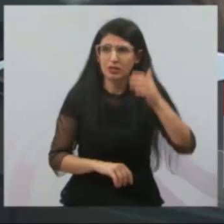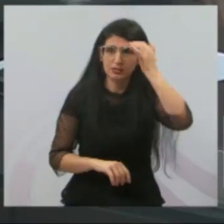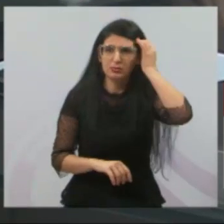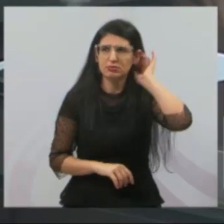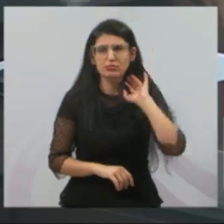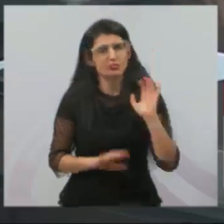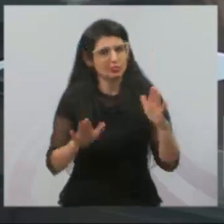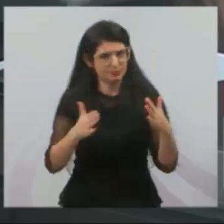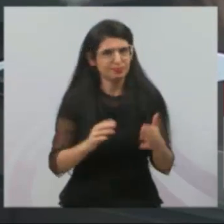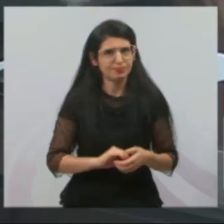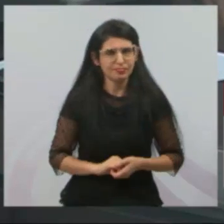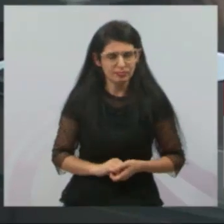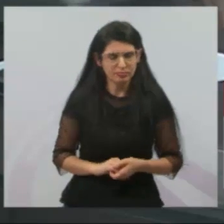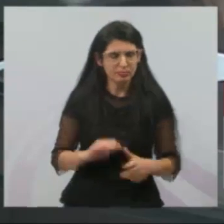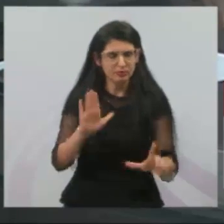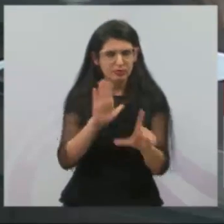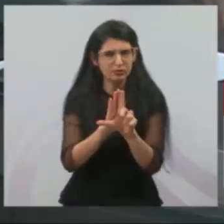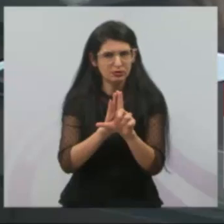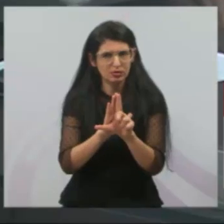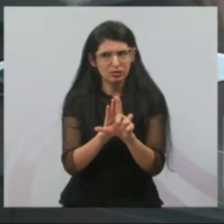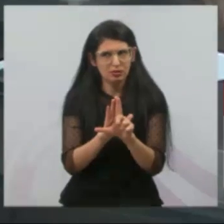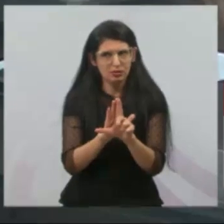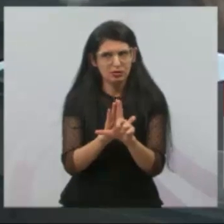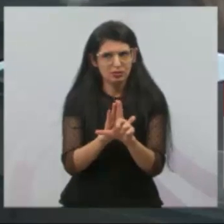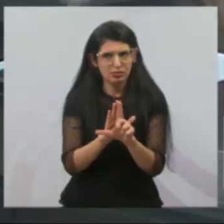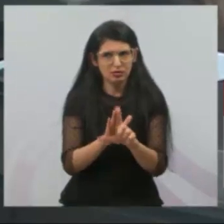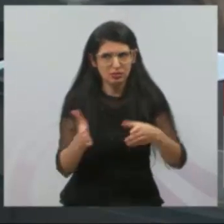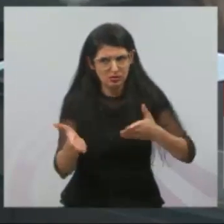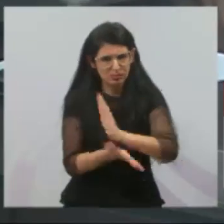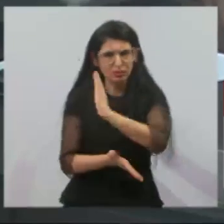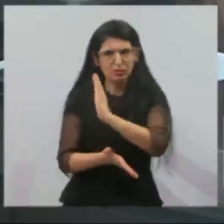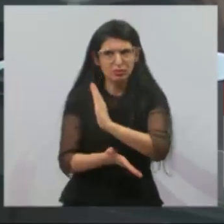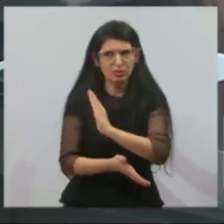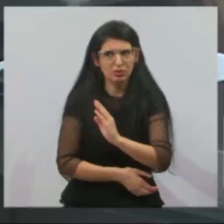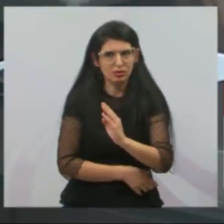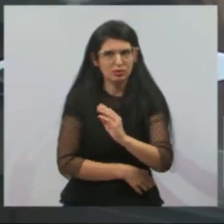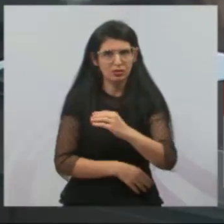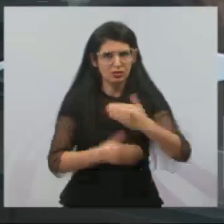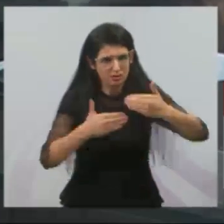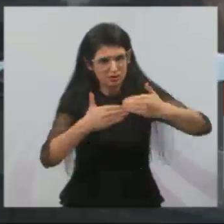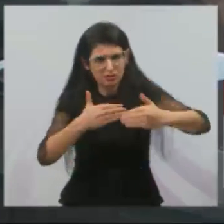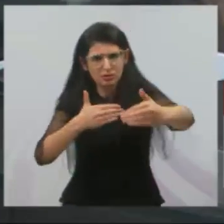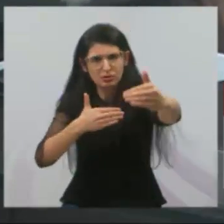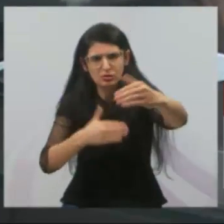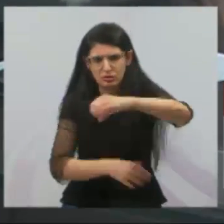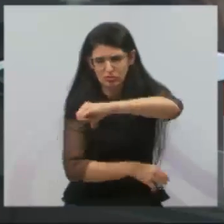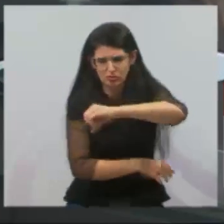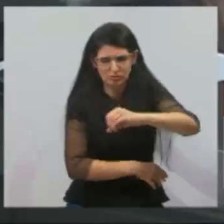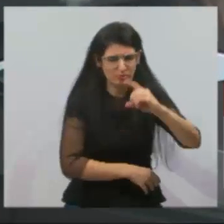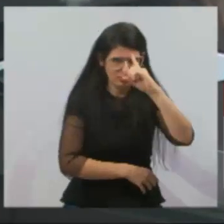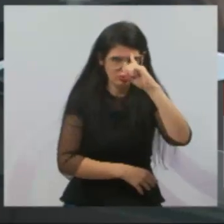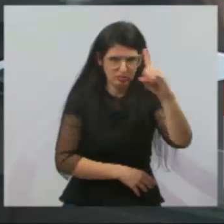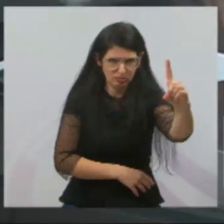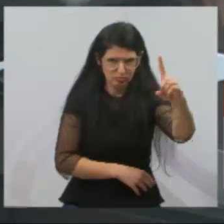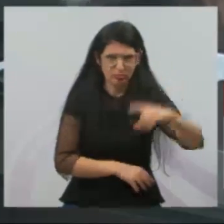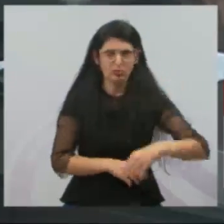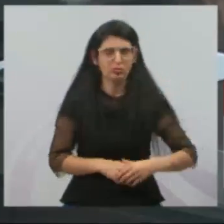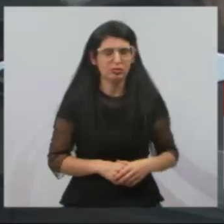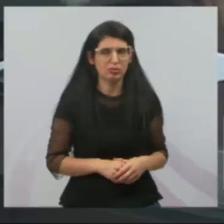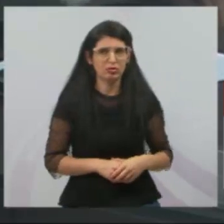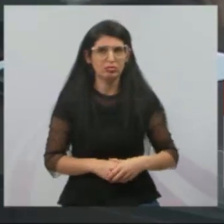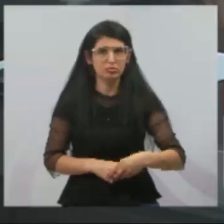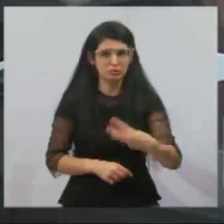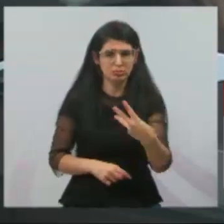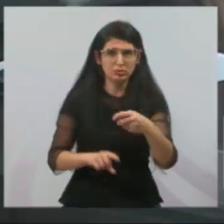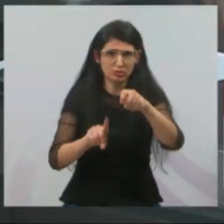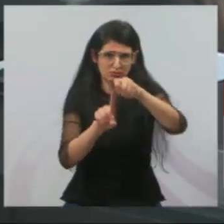falou, essa lei ela só vai entrar em vigor a partir de 90 dias. Então, hoje aprovando, ainda temos um prazo de